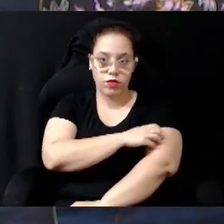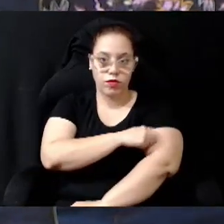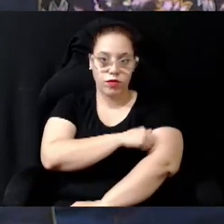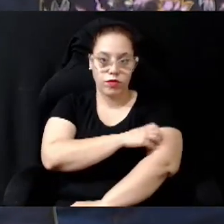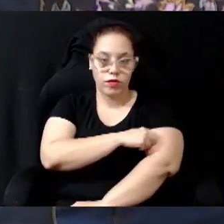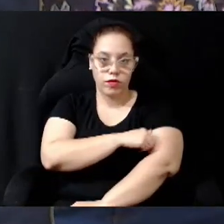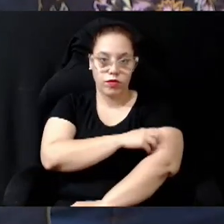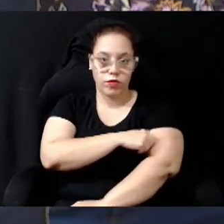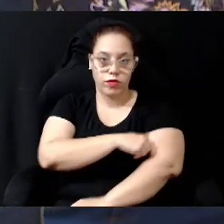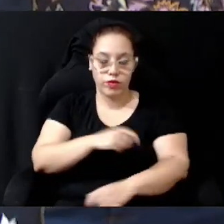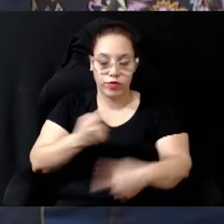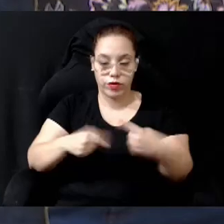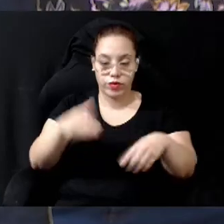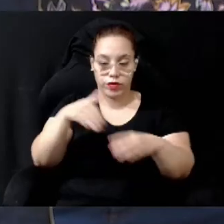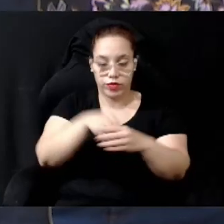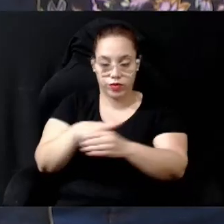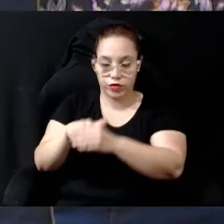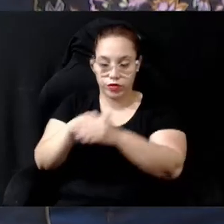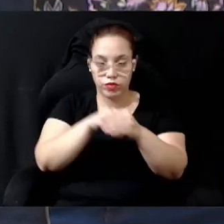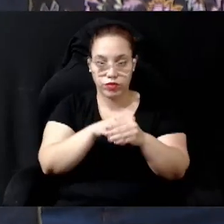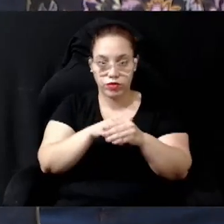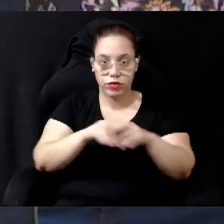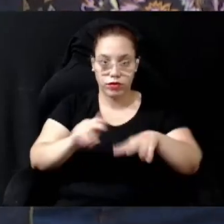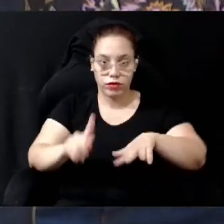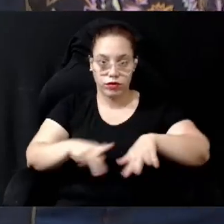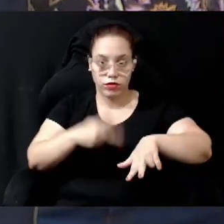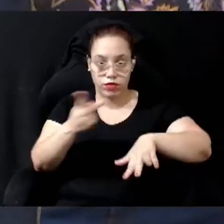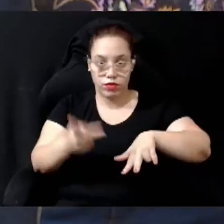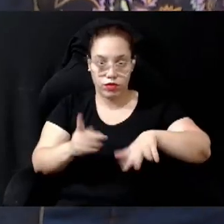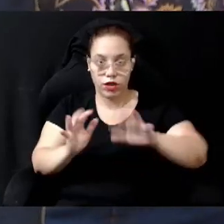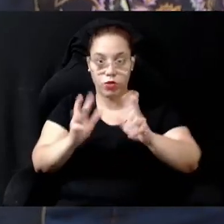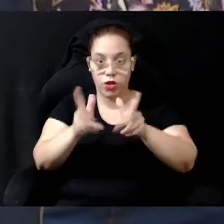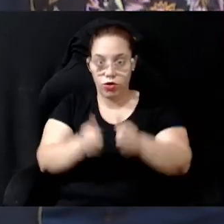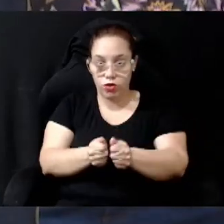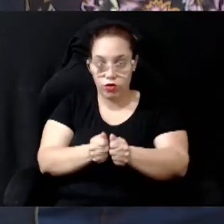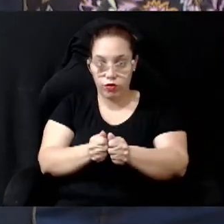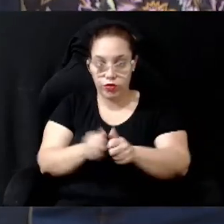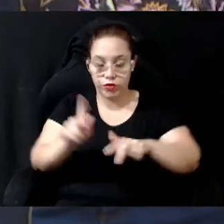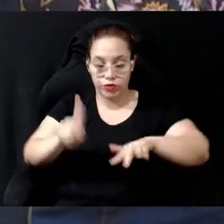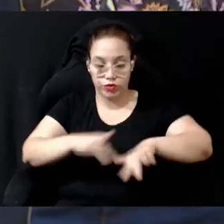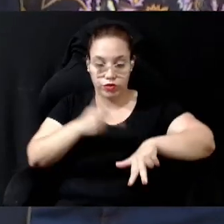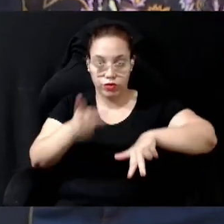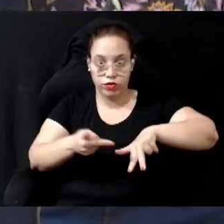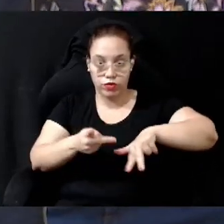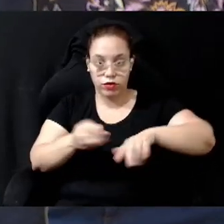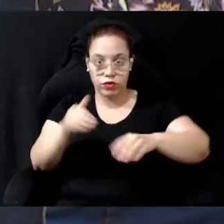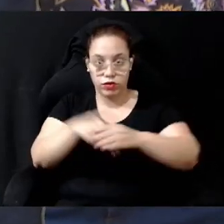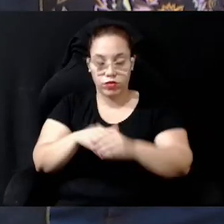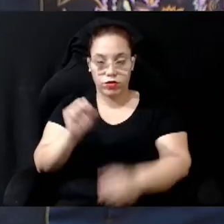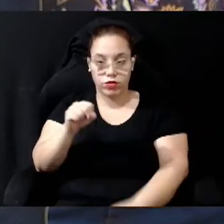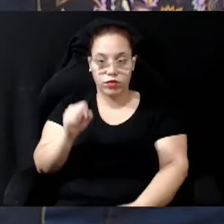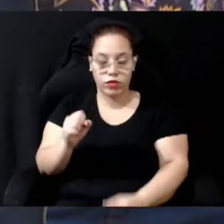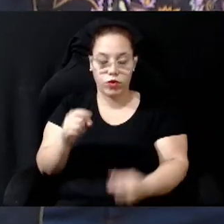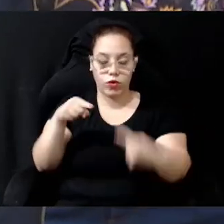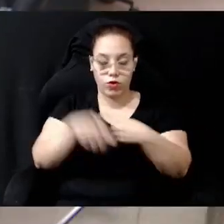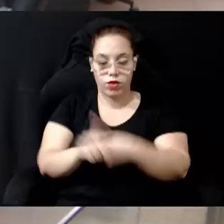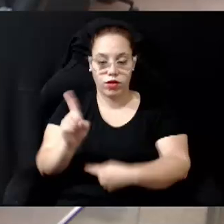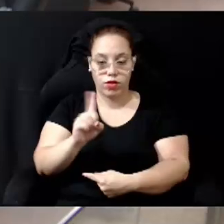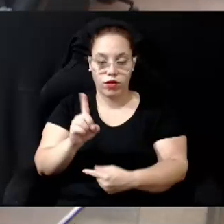à votação. O quórum é a maioria absoluta. Vereadores favoráveis votarão sim, contrários não. Em